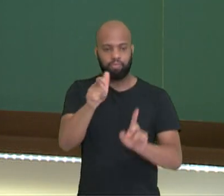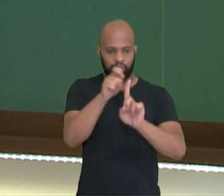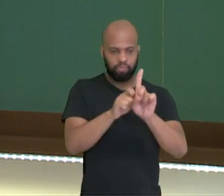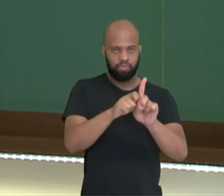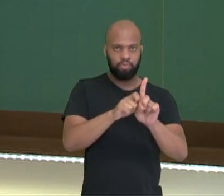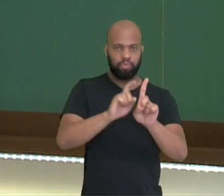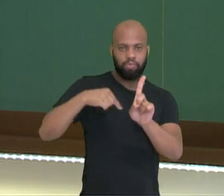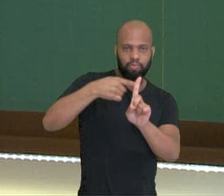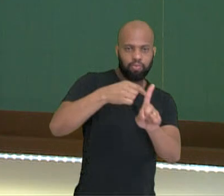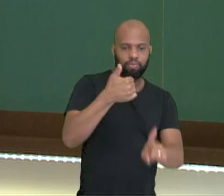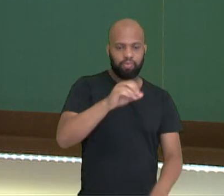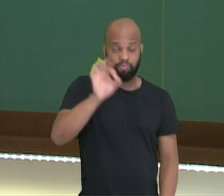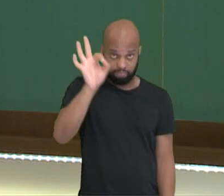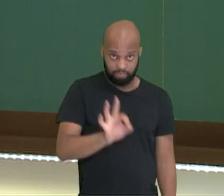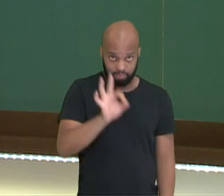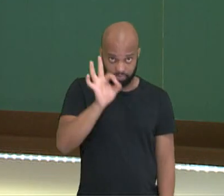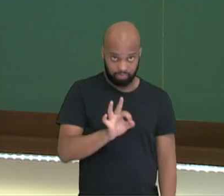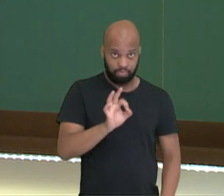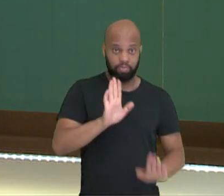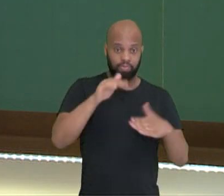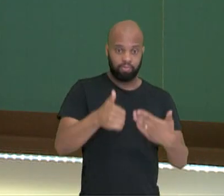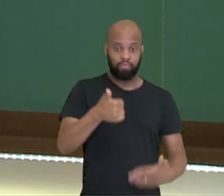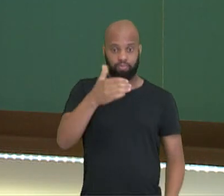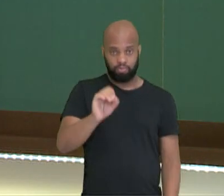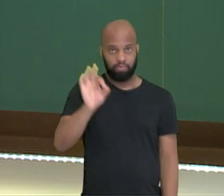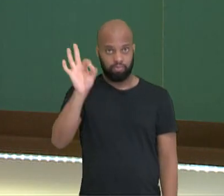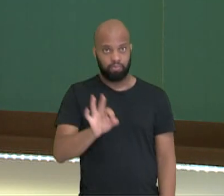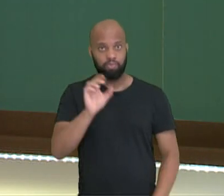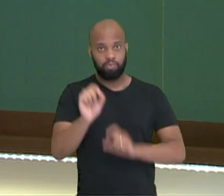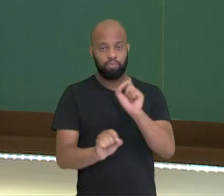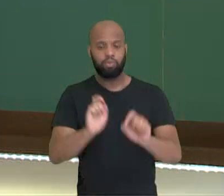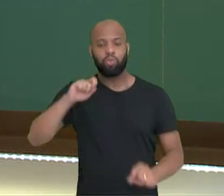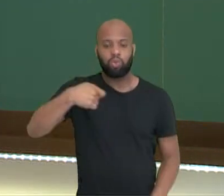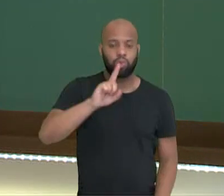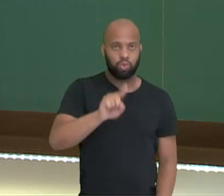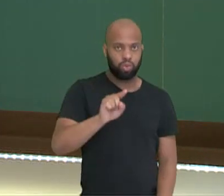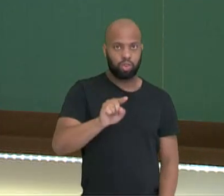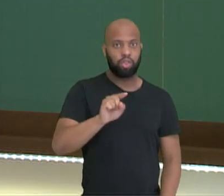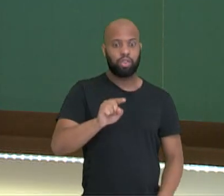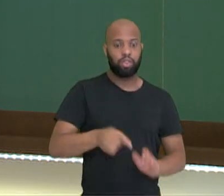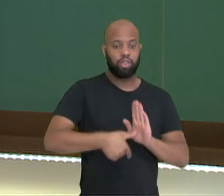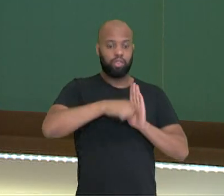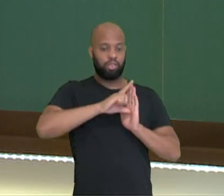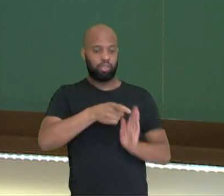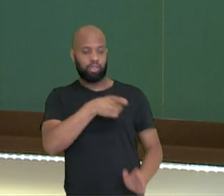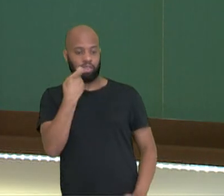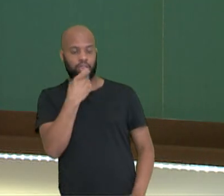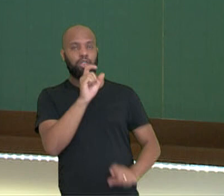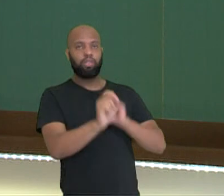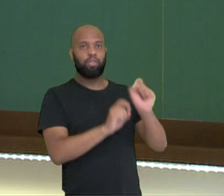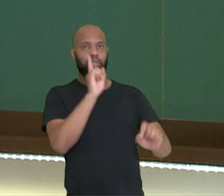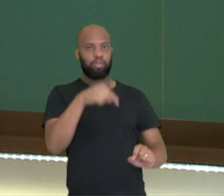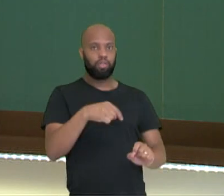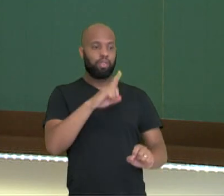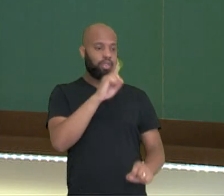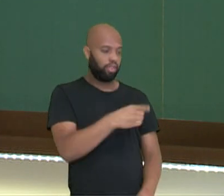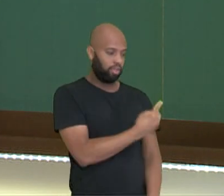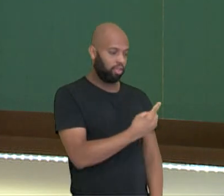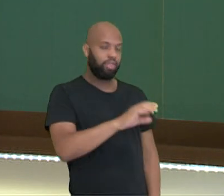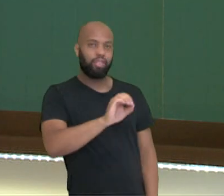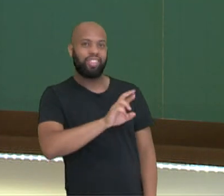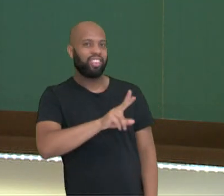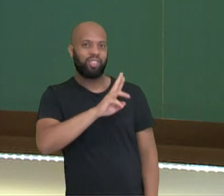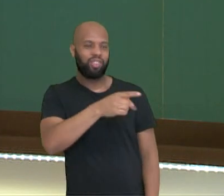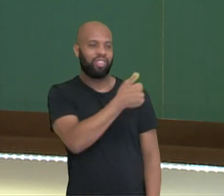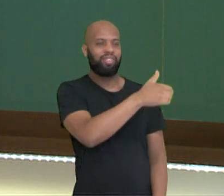mais 10% de aumento. 10% de aumento sobre o quê? Sobre o que era. Então, vai ser o aumento em cima dos 110 e